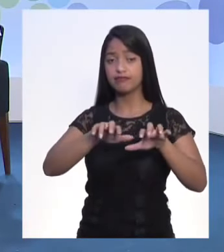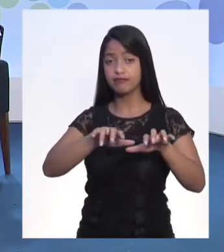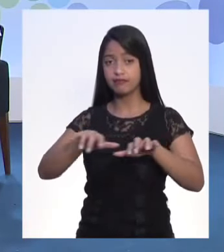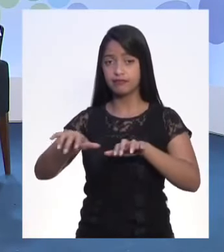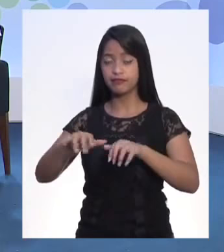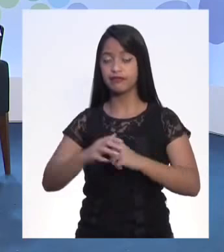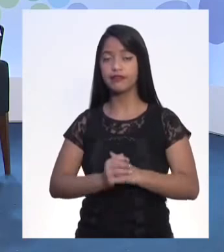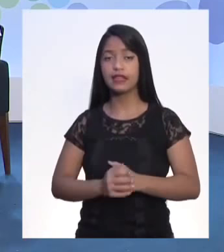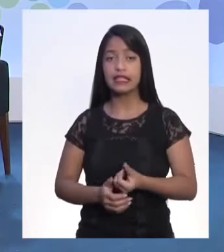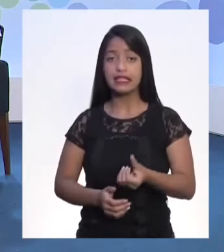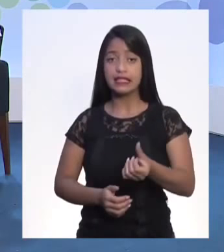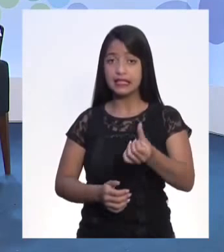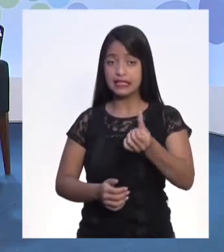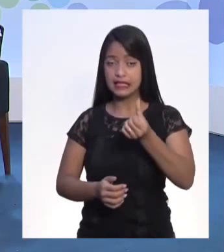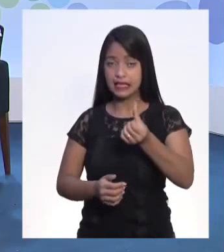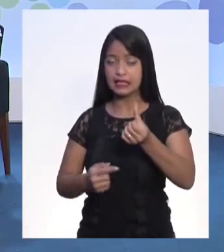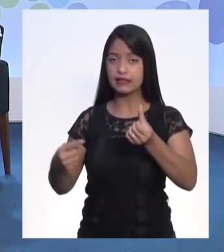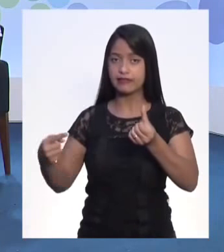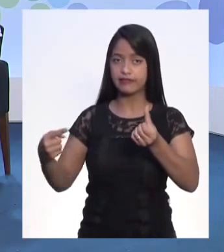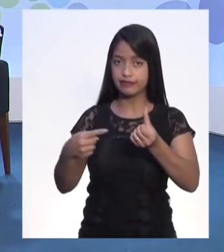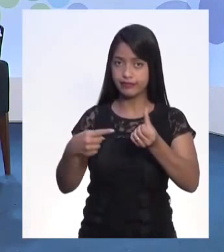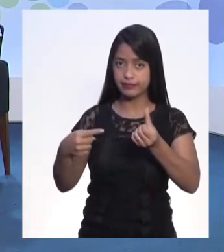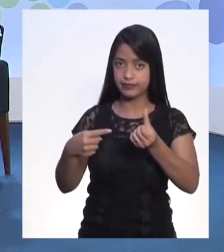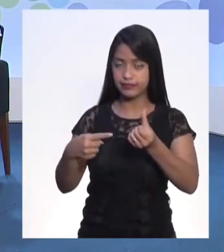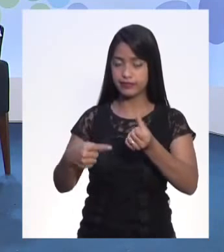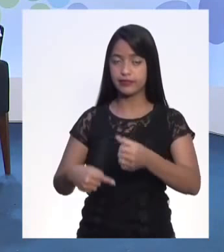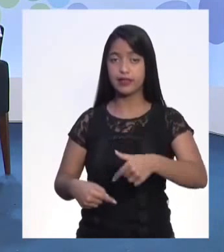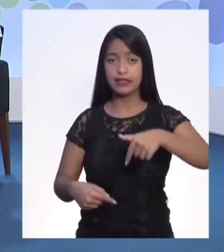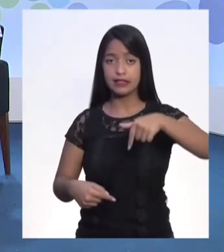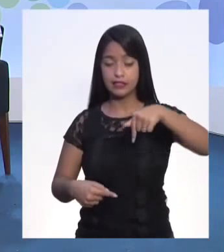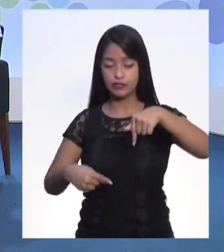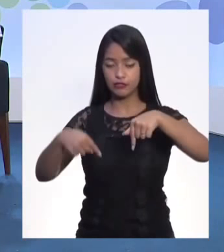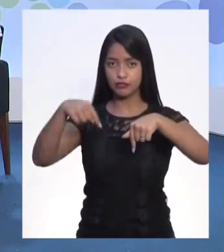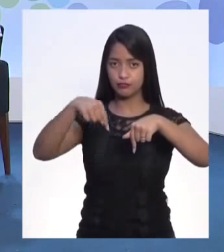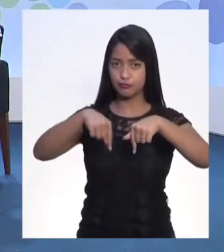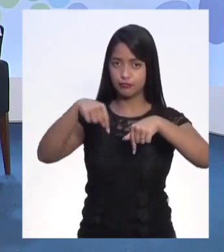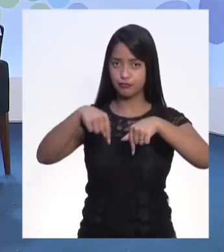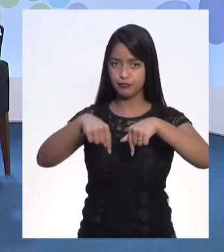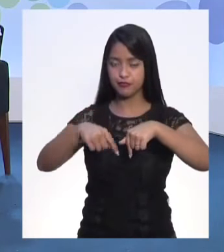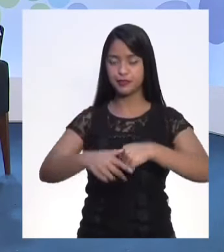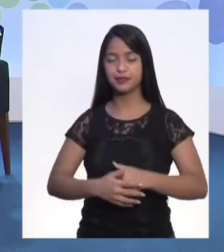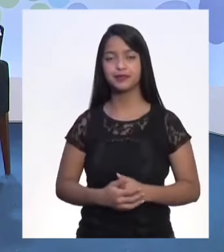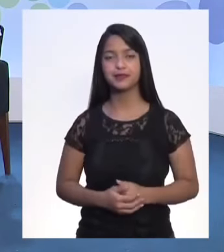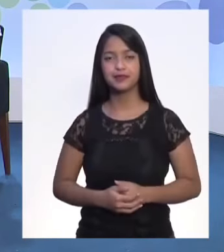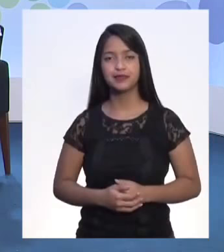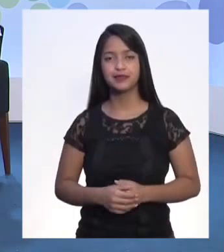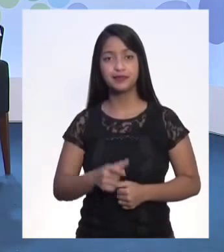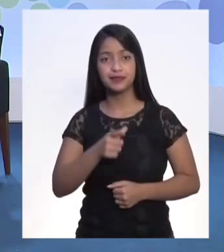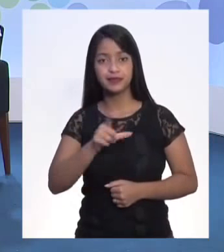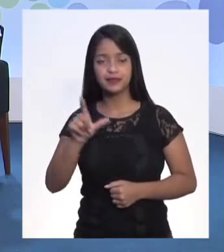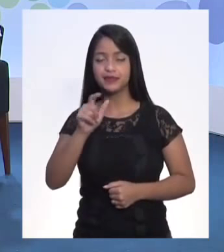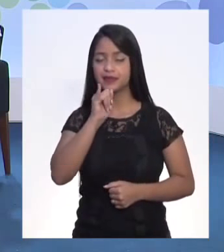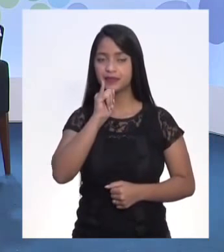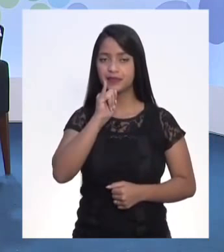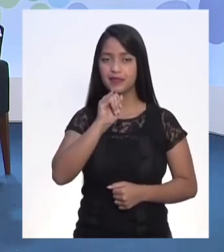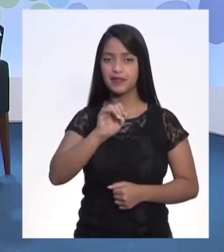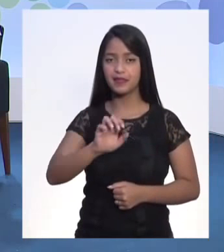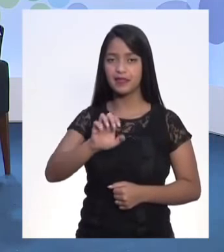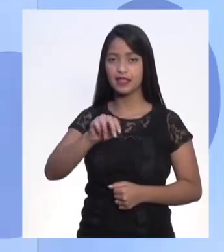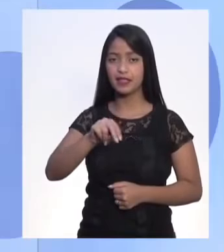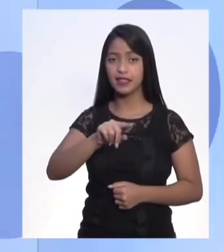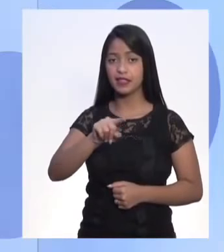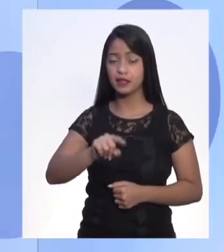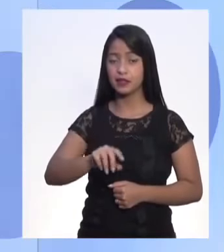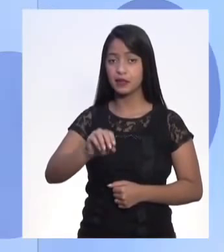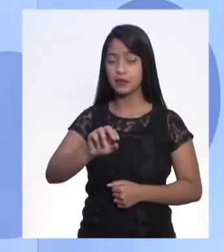certas para o lado né para o lado esquerdo e sete para baixo que legal teve outro por exemplo em doença e colocou